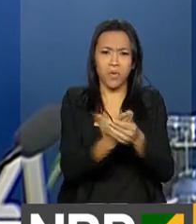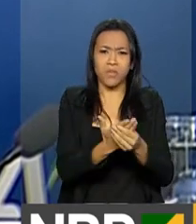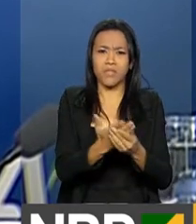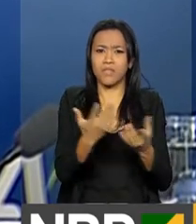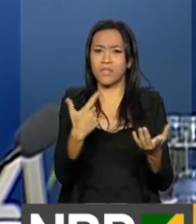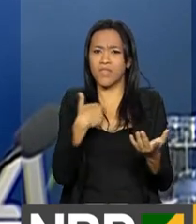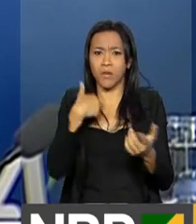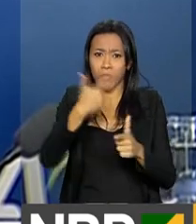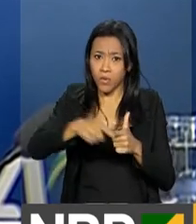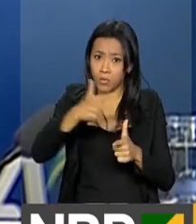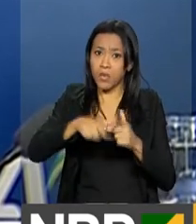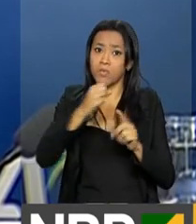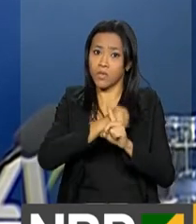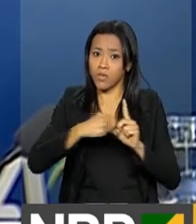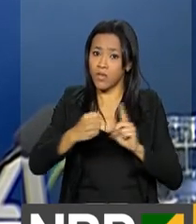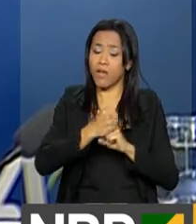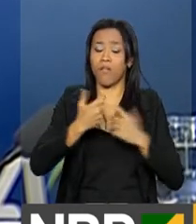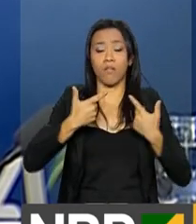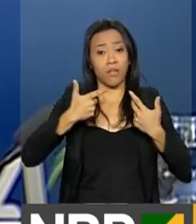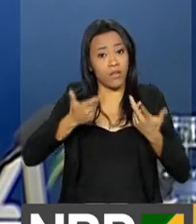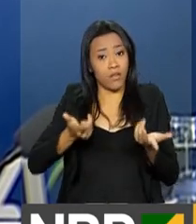social, que é indesejada